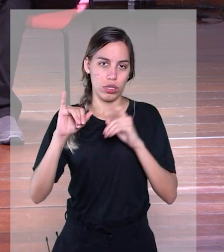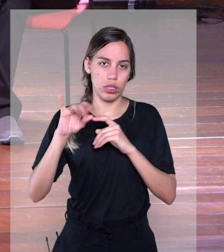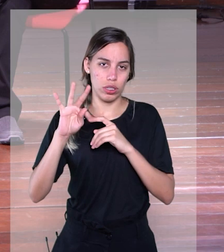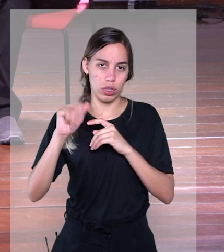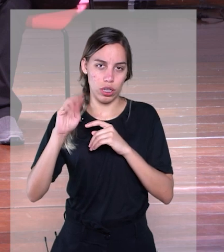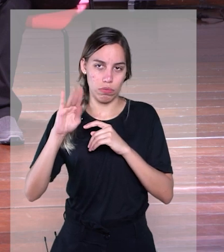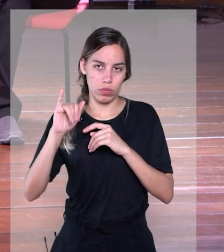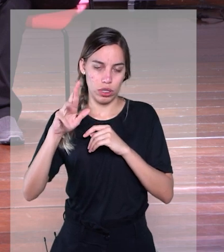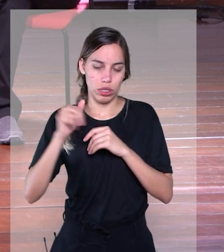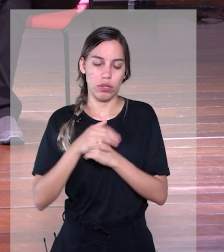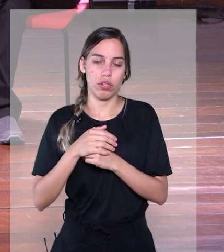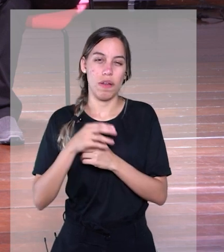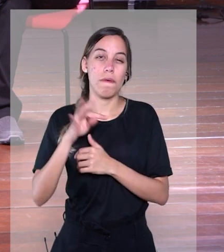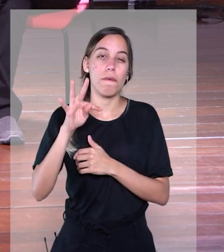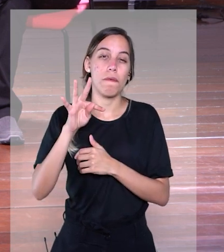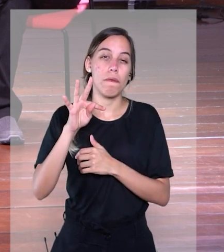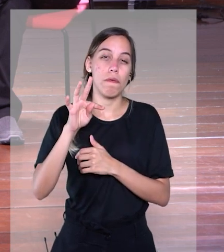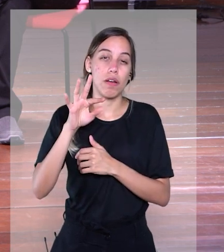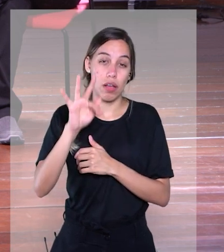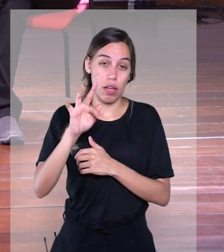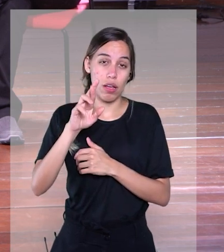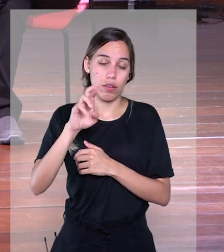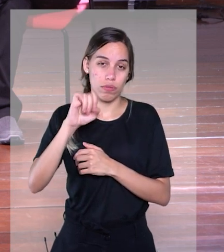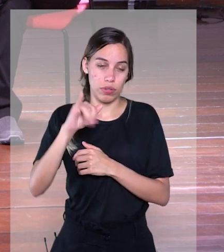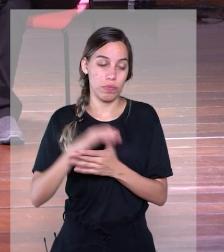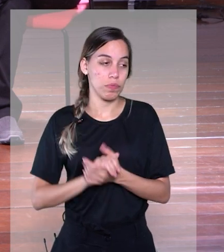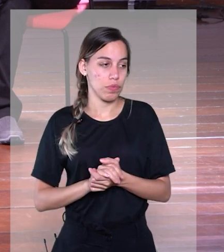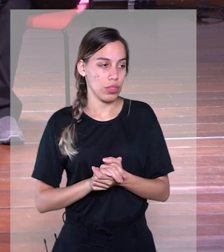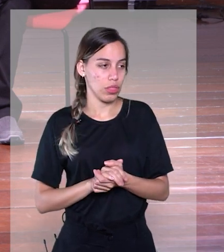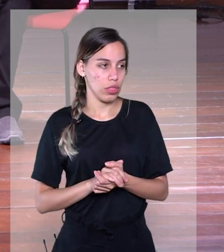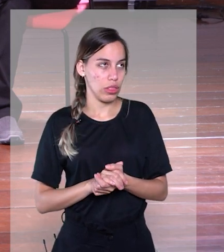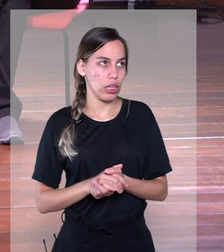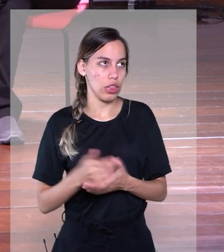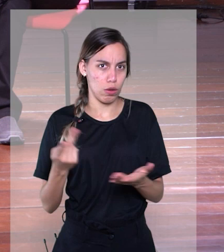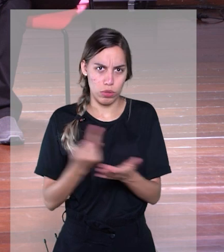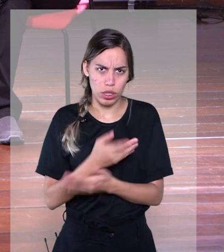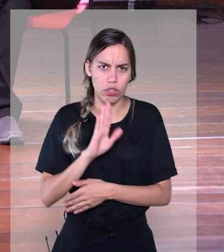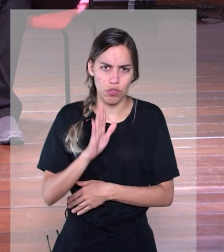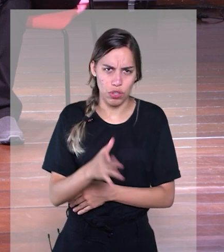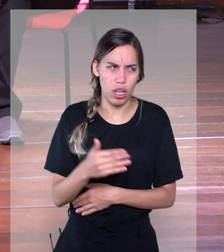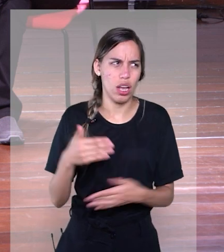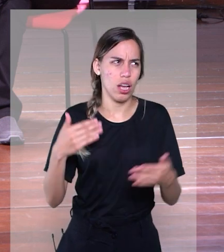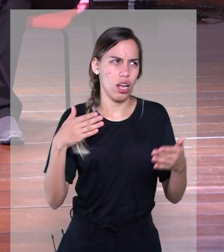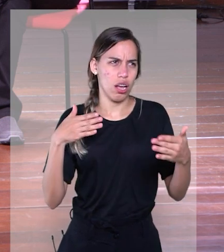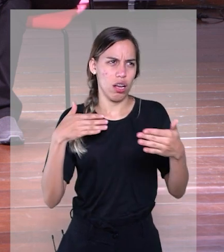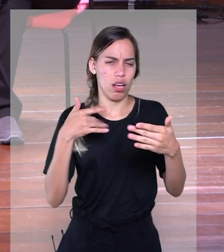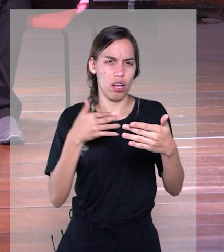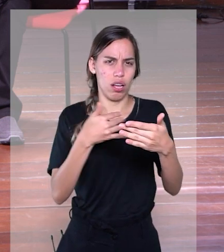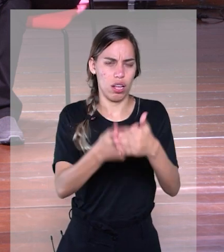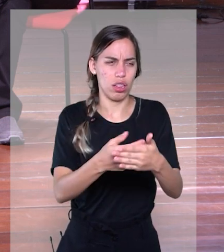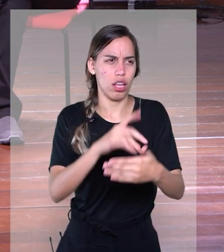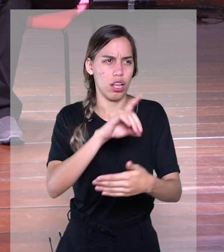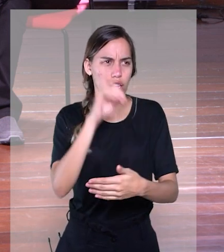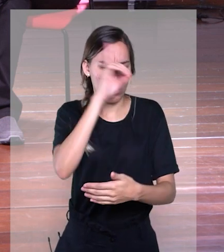edição, agora, as we speak. Até domingo, né? Até domingo, lá em Itabira. A